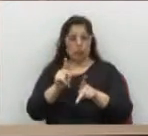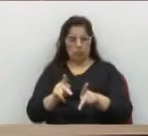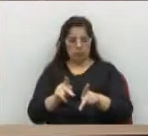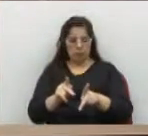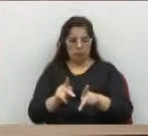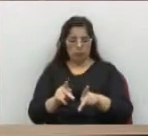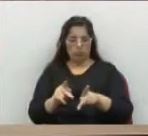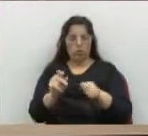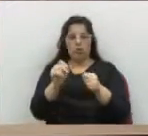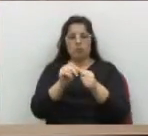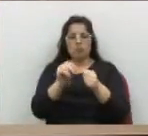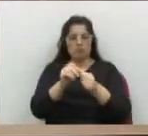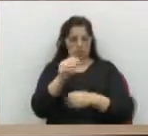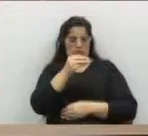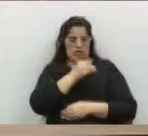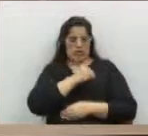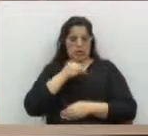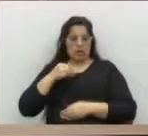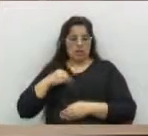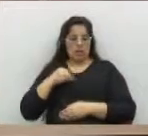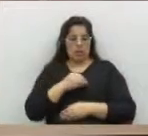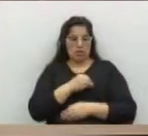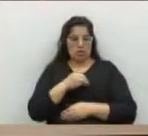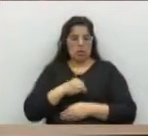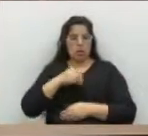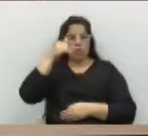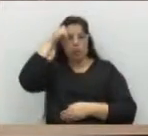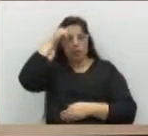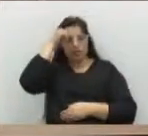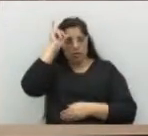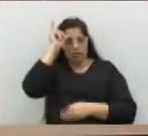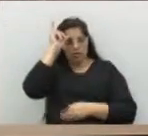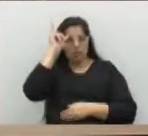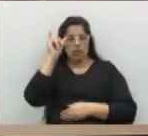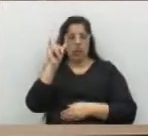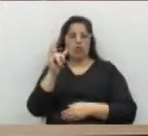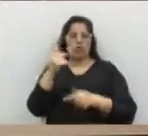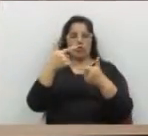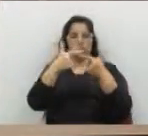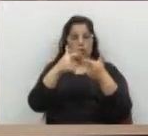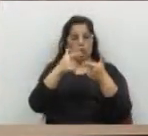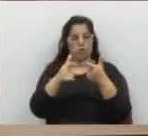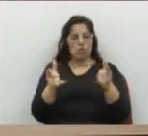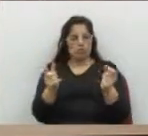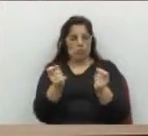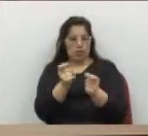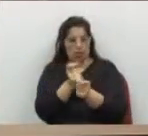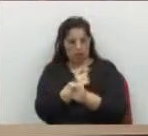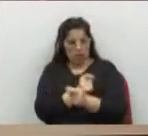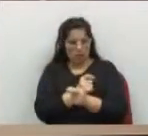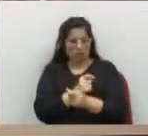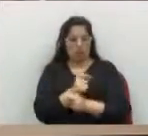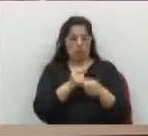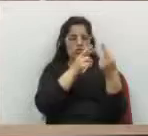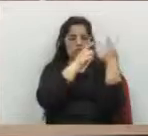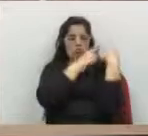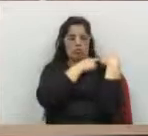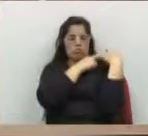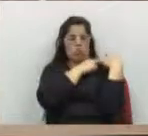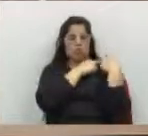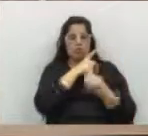exames preventivos de câncer ginecológico e de próstata. Autora, vereadora Érica Monteiro.